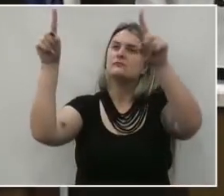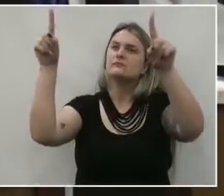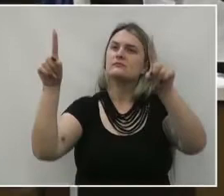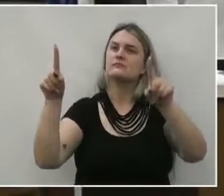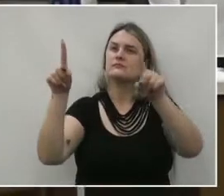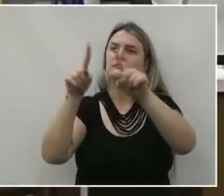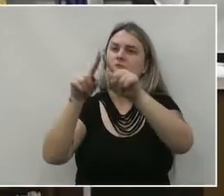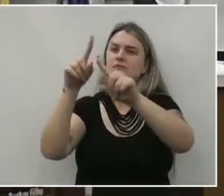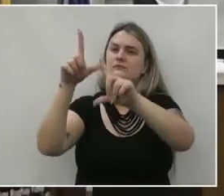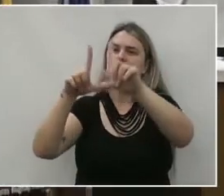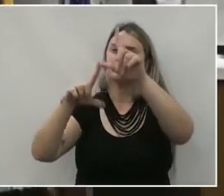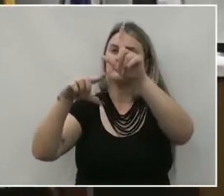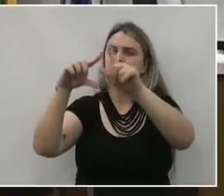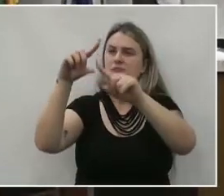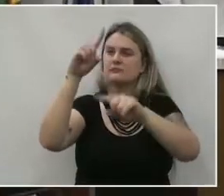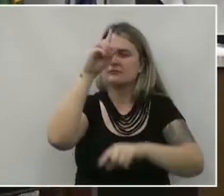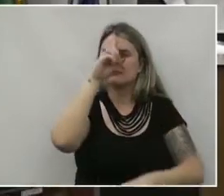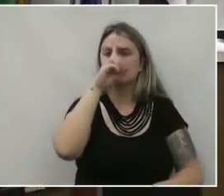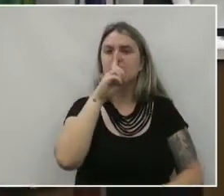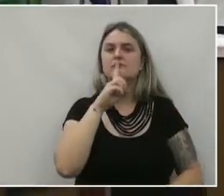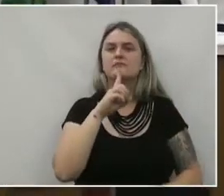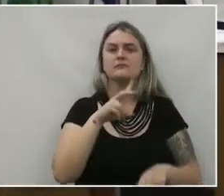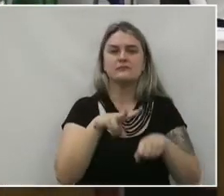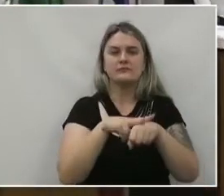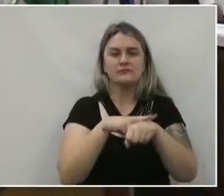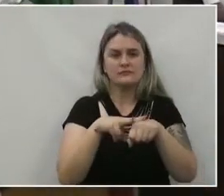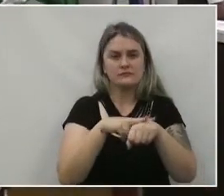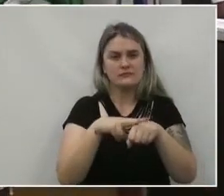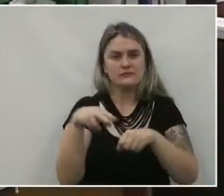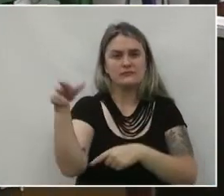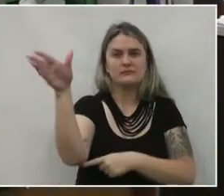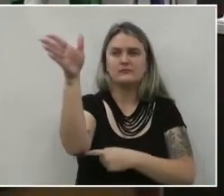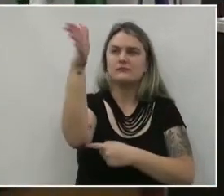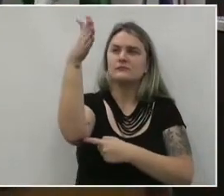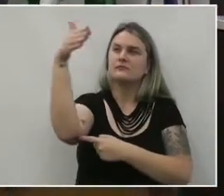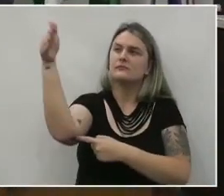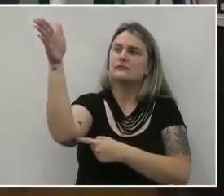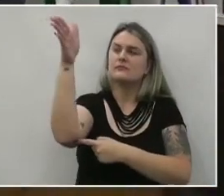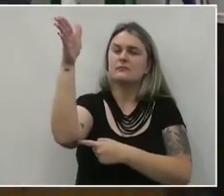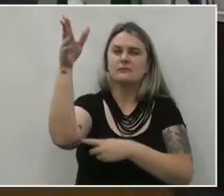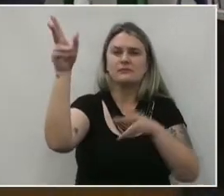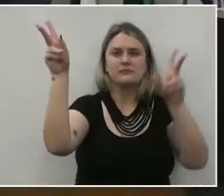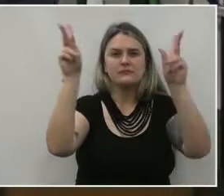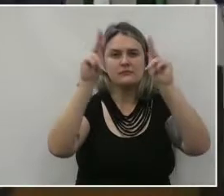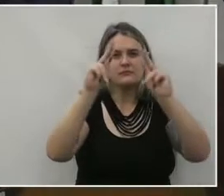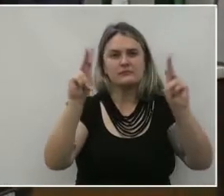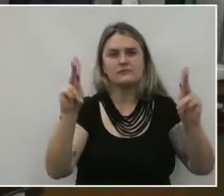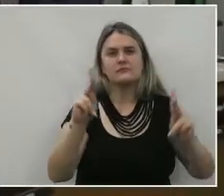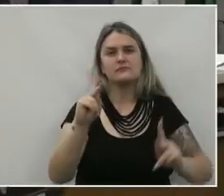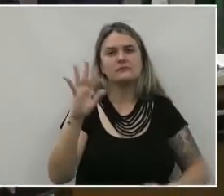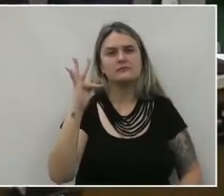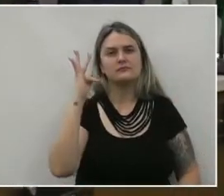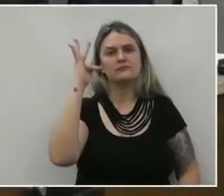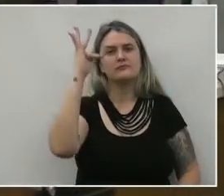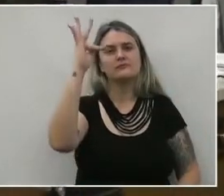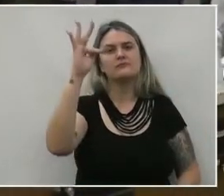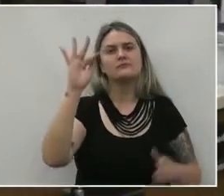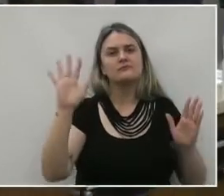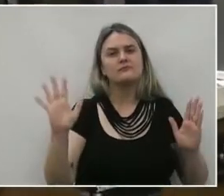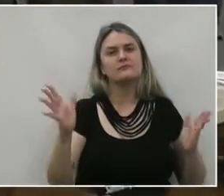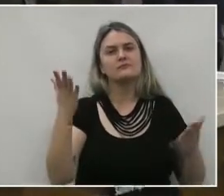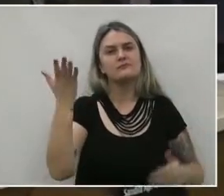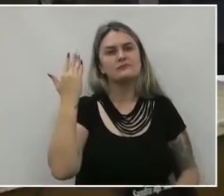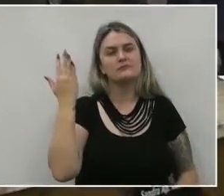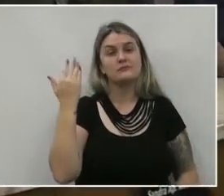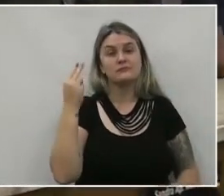ostentas estrelado Bendiga o verde e ouro desta flâmula Paz no futuro e glória